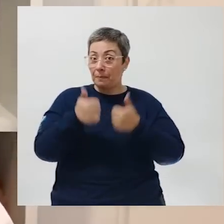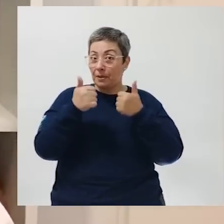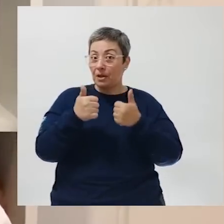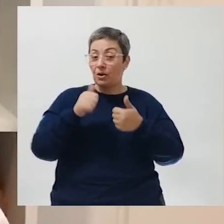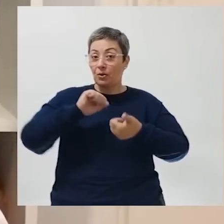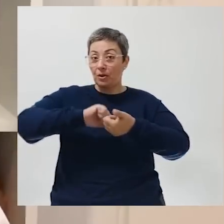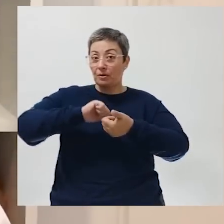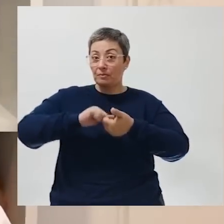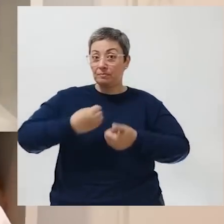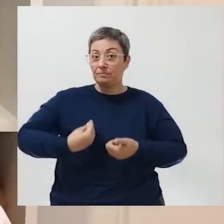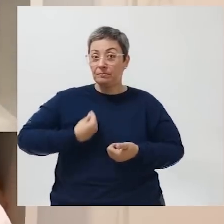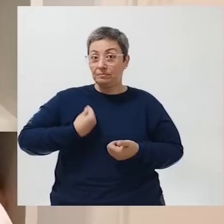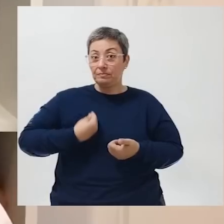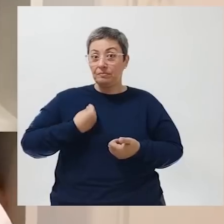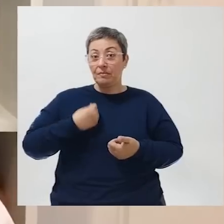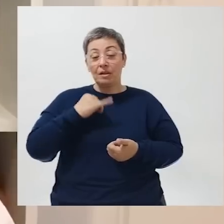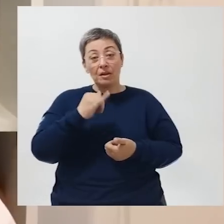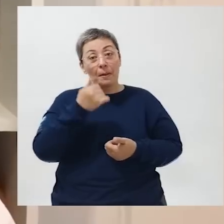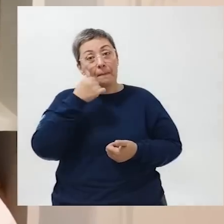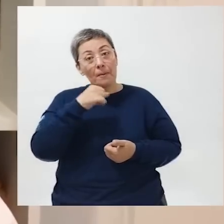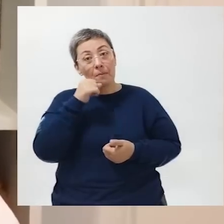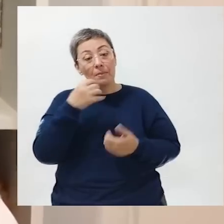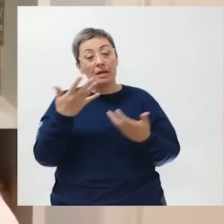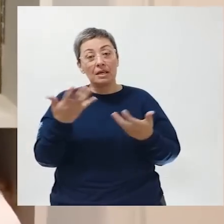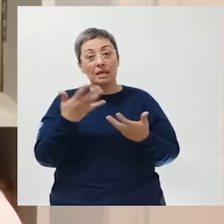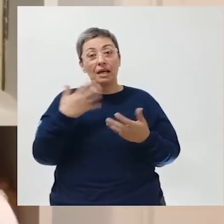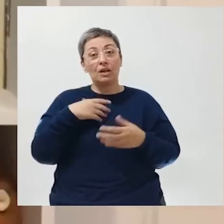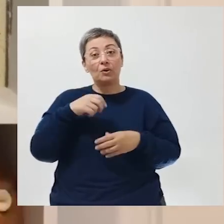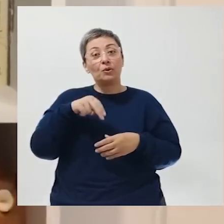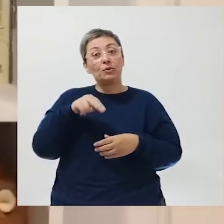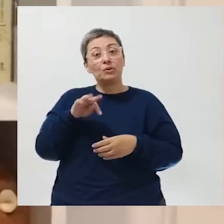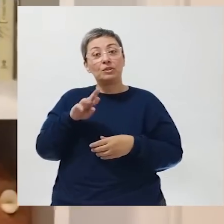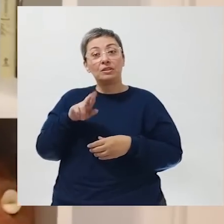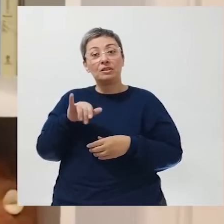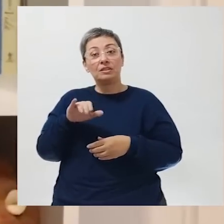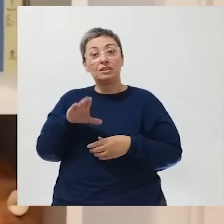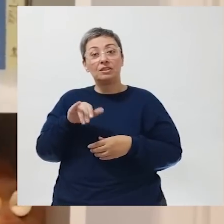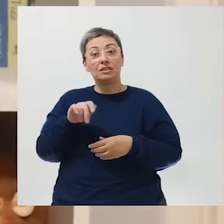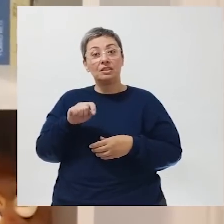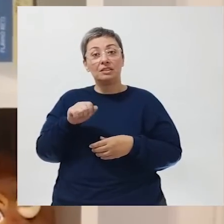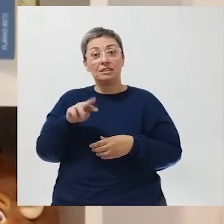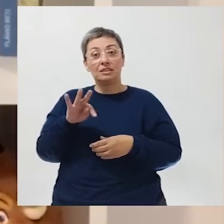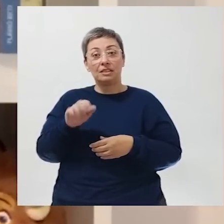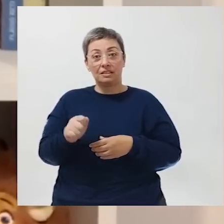comer melhor, ter mais qualidade de vida, fala para mamãe: mamãe, quero passar em uma